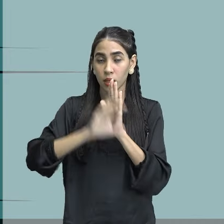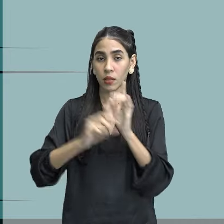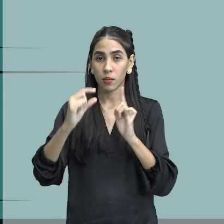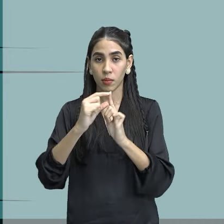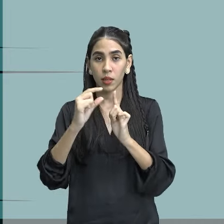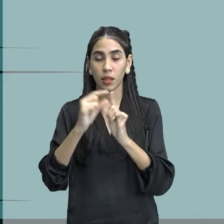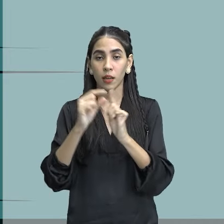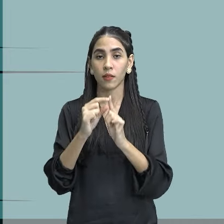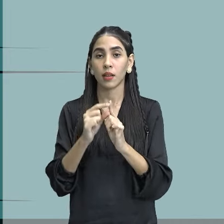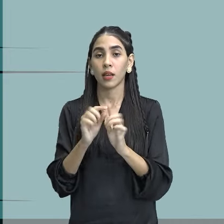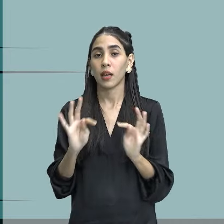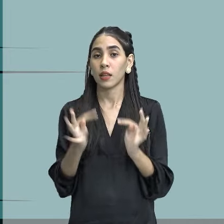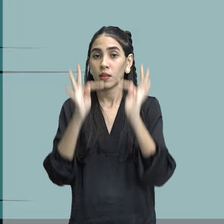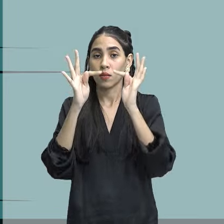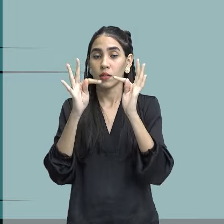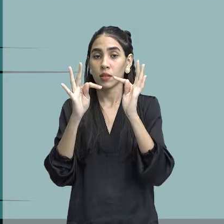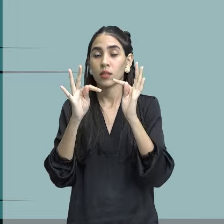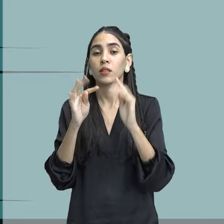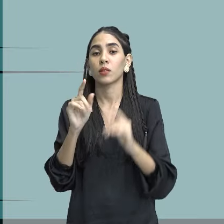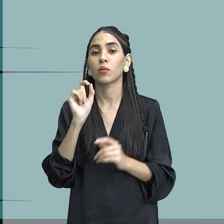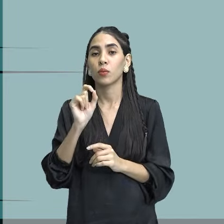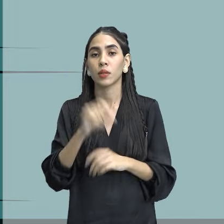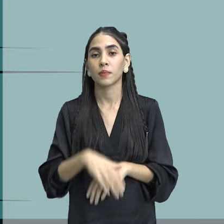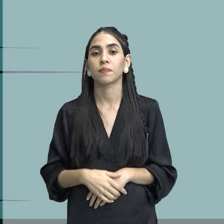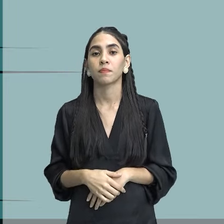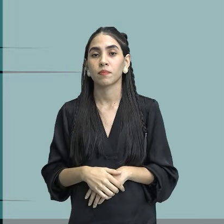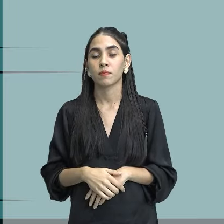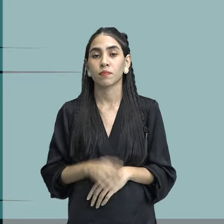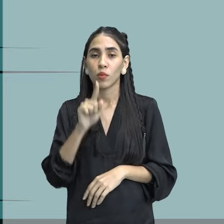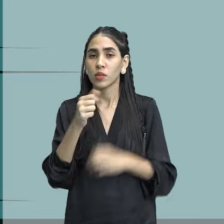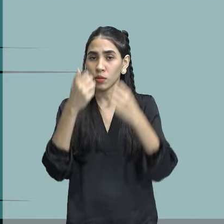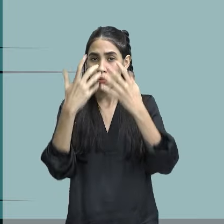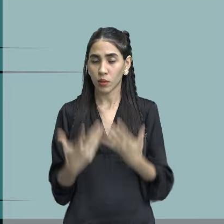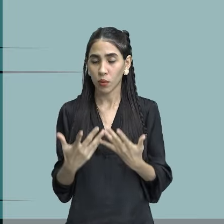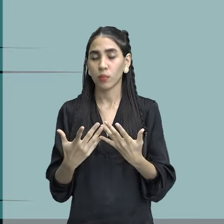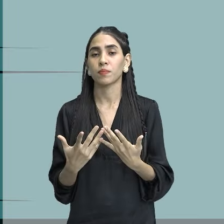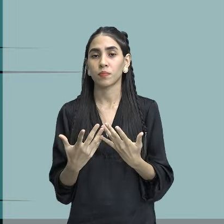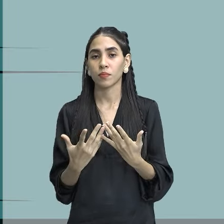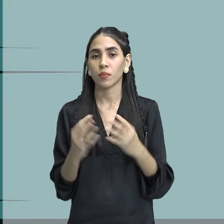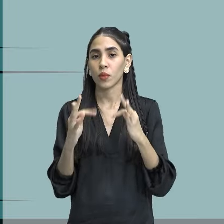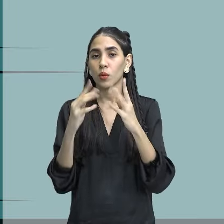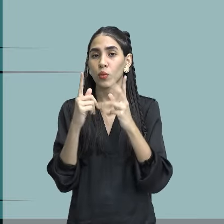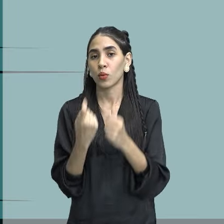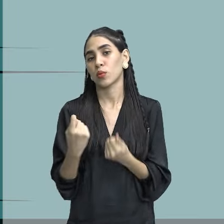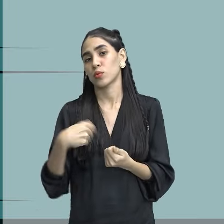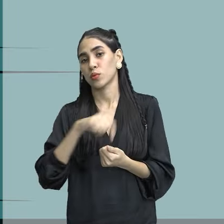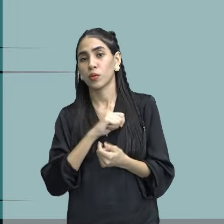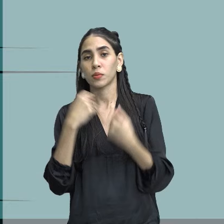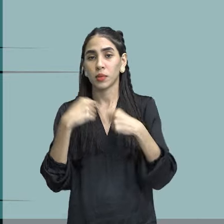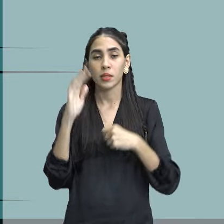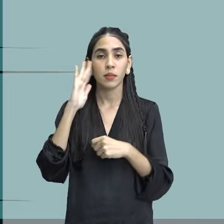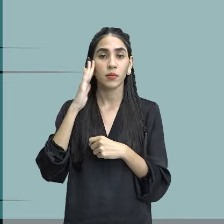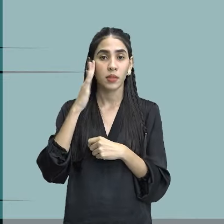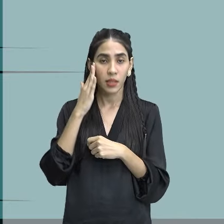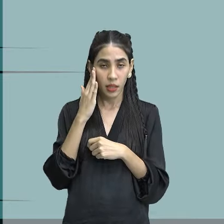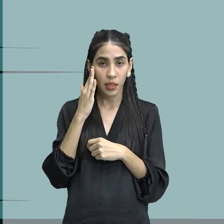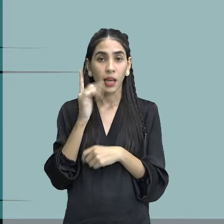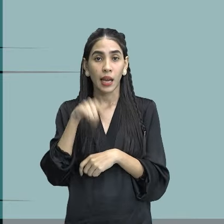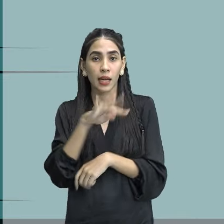palavra tecnologia é para dizer exatamente o que a senhora acabou de repetir e que todos devemos entender, que são as